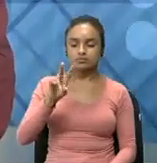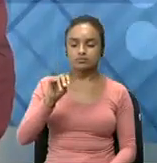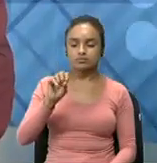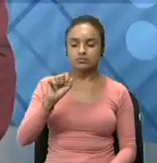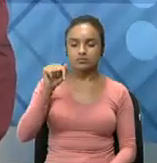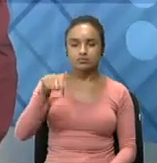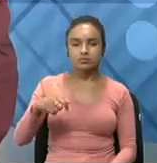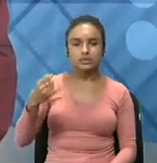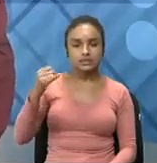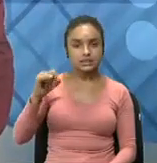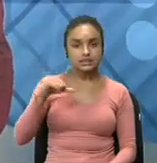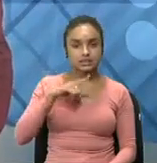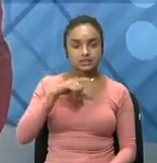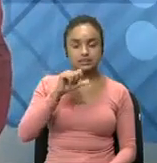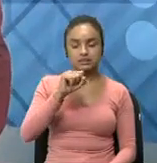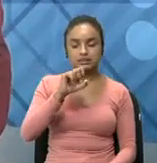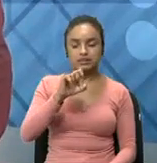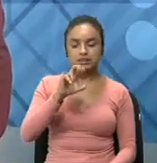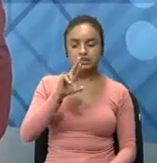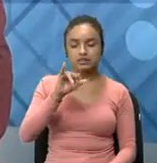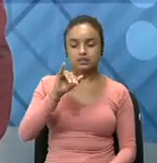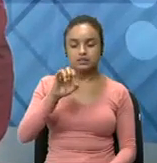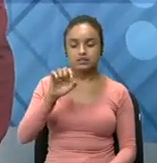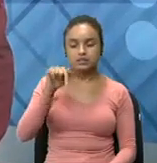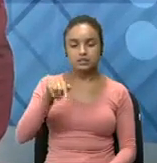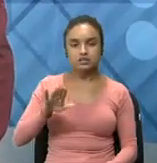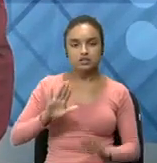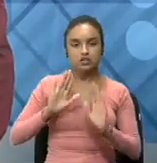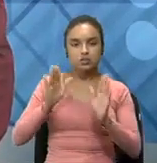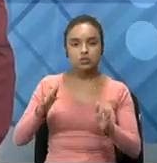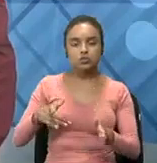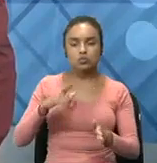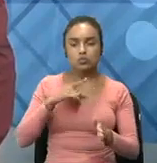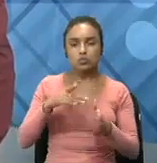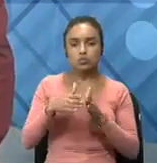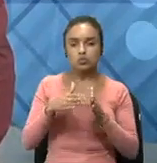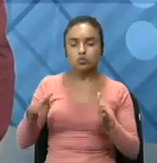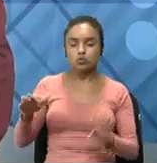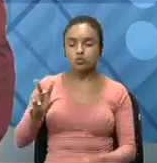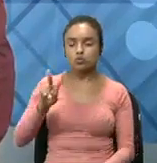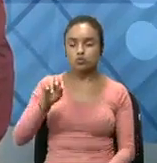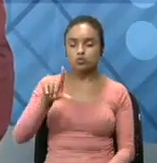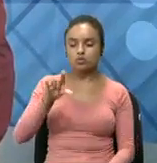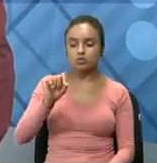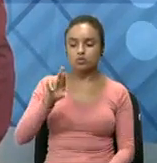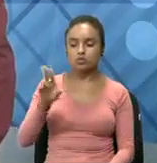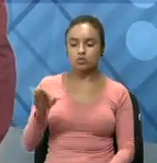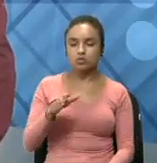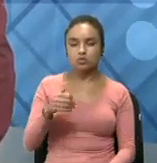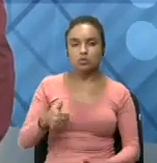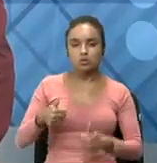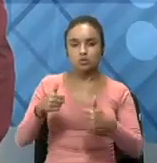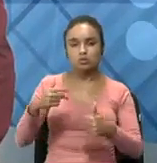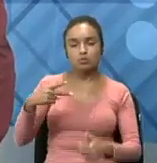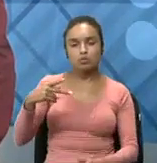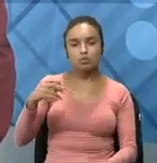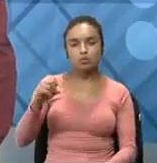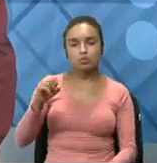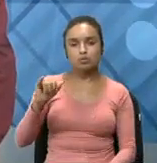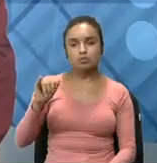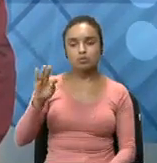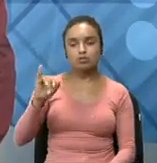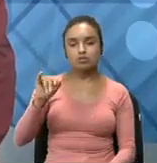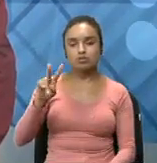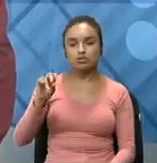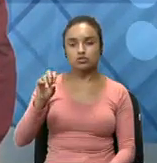tenho uma série igual a essa que você tinha no quadro, que gera valores positivos, consequentemente, então,